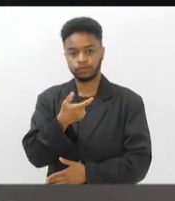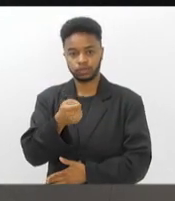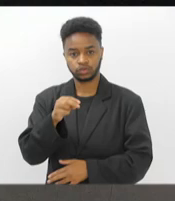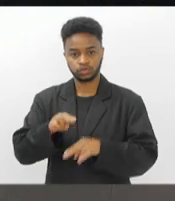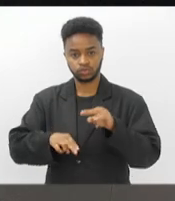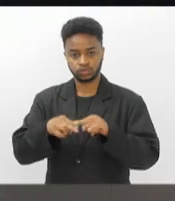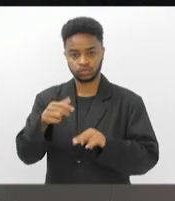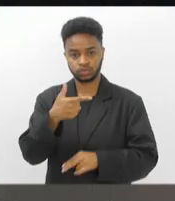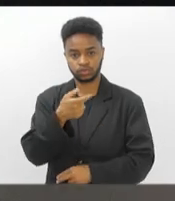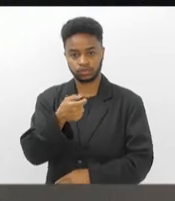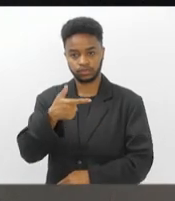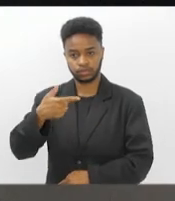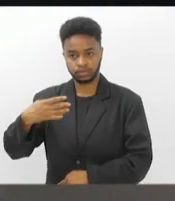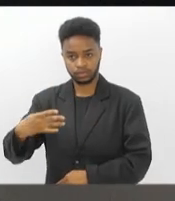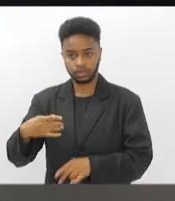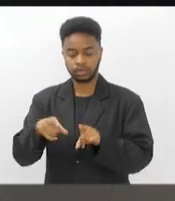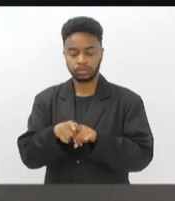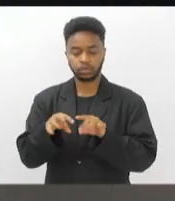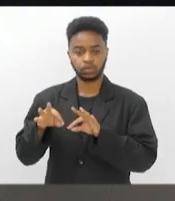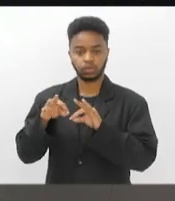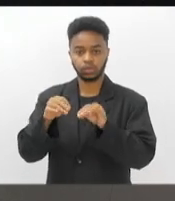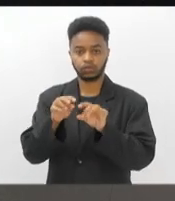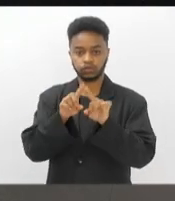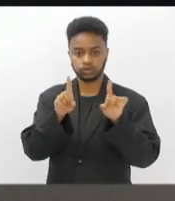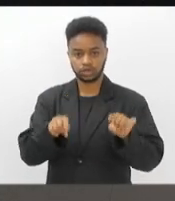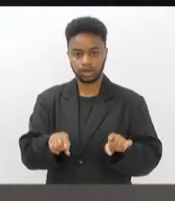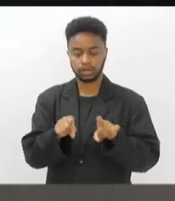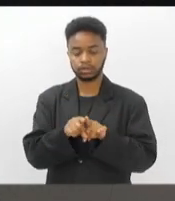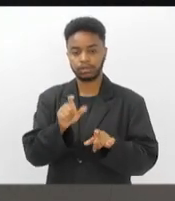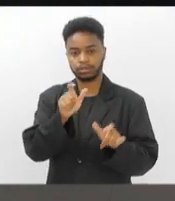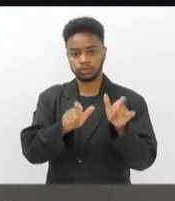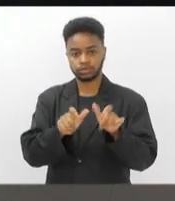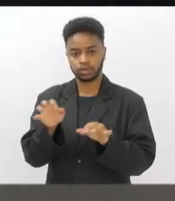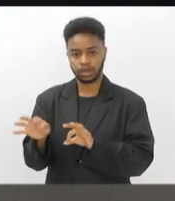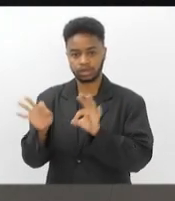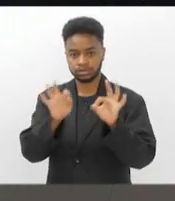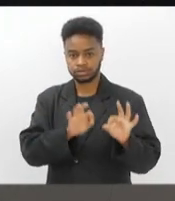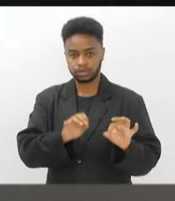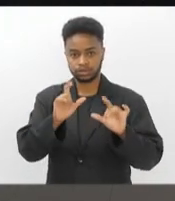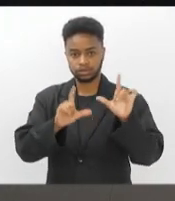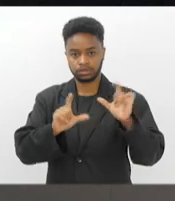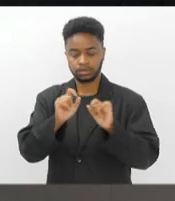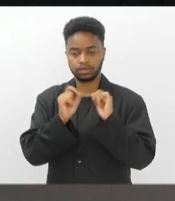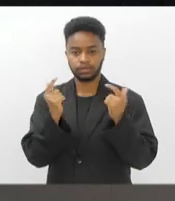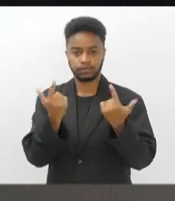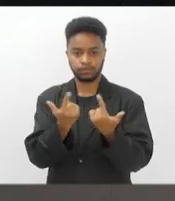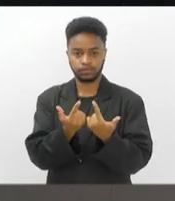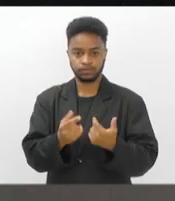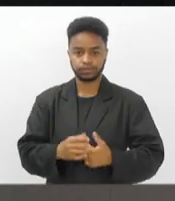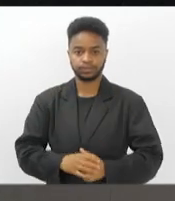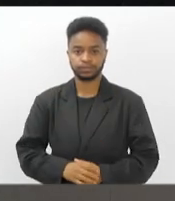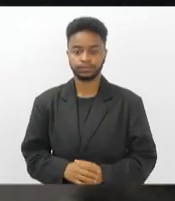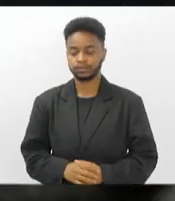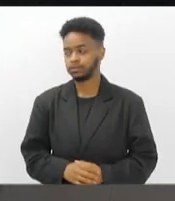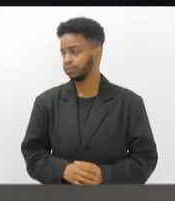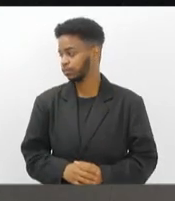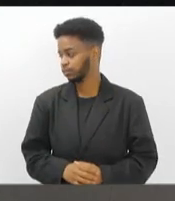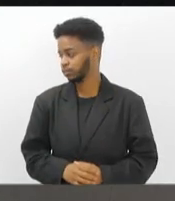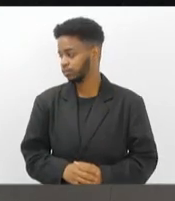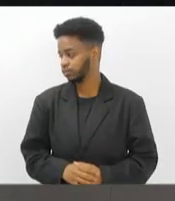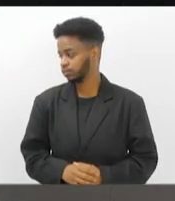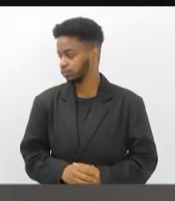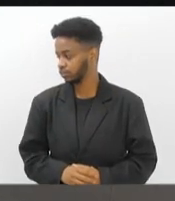servidores desta casa aqueles também que nos acompanham eh aqui na TV alerge e na